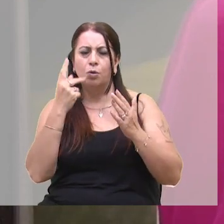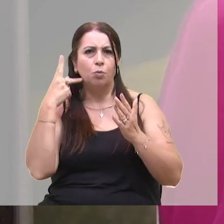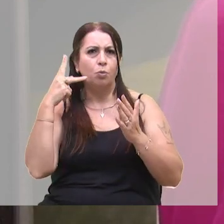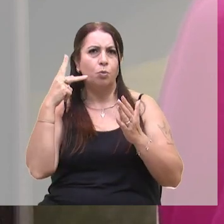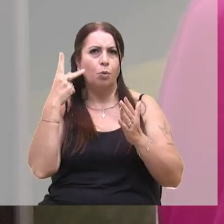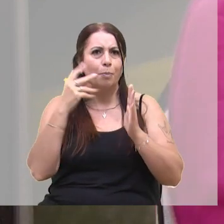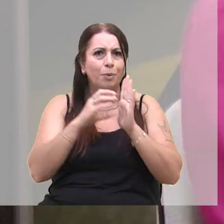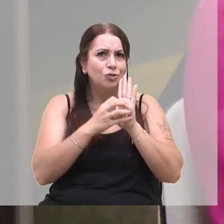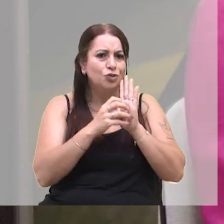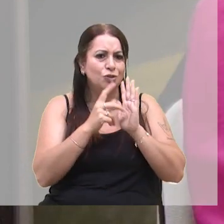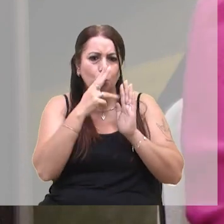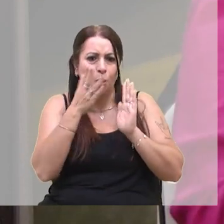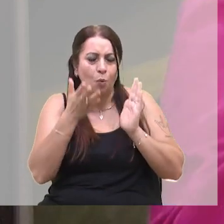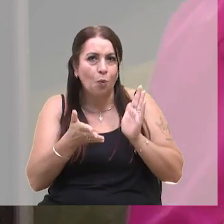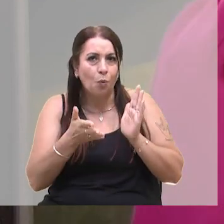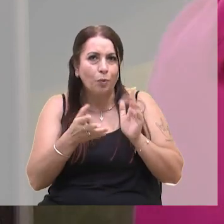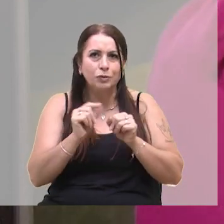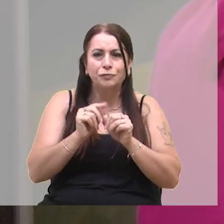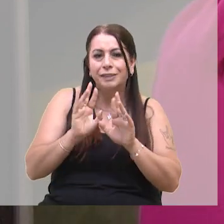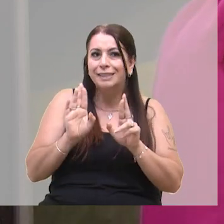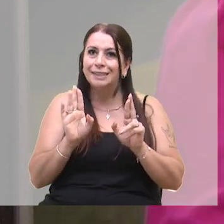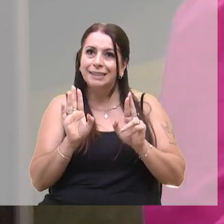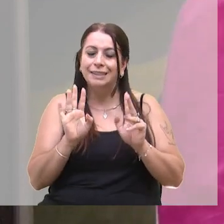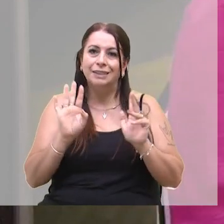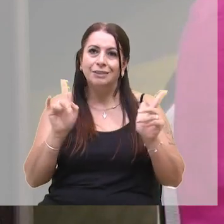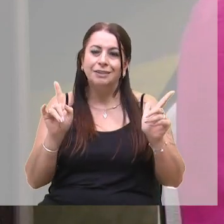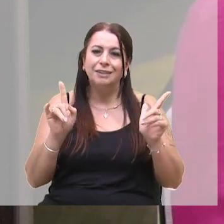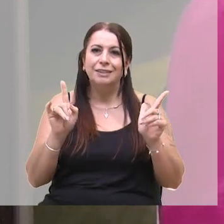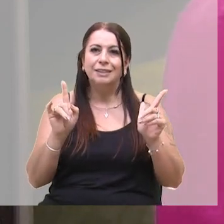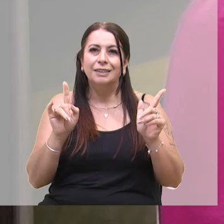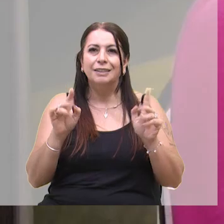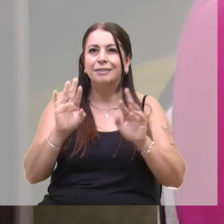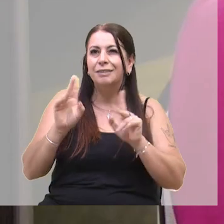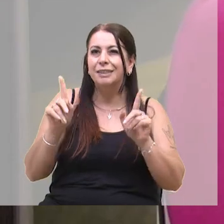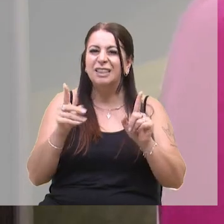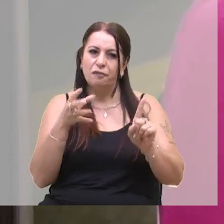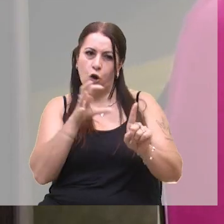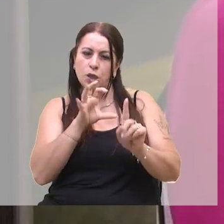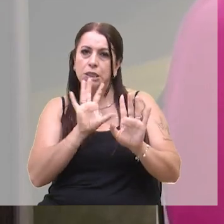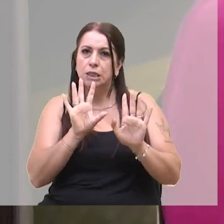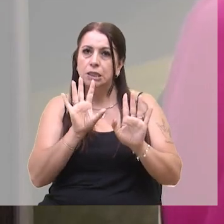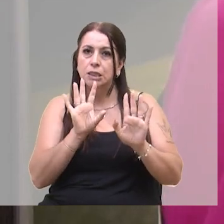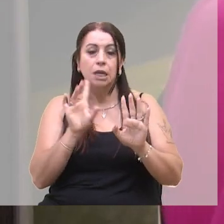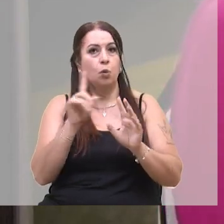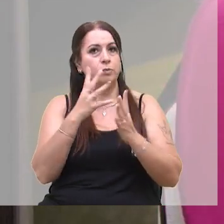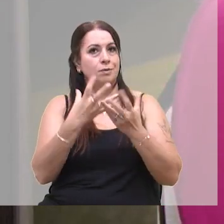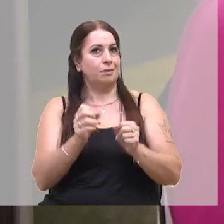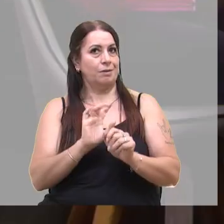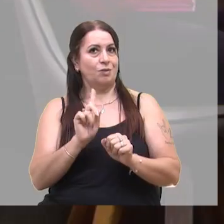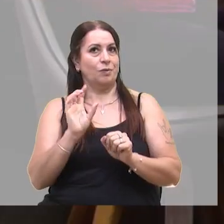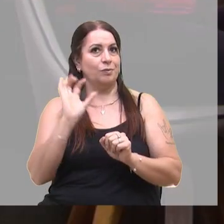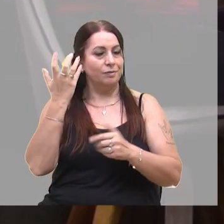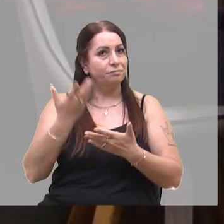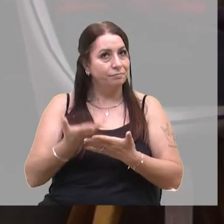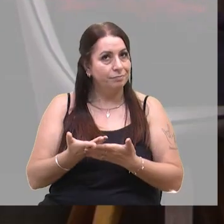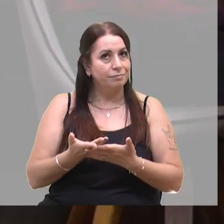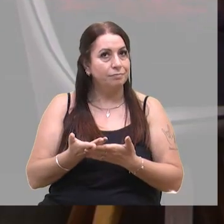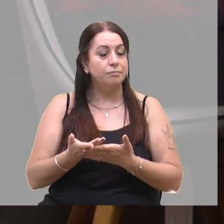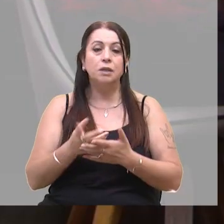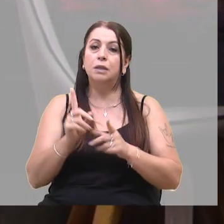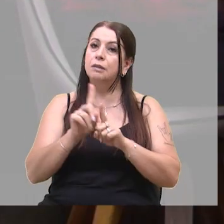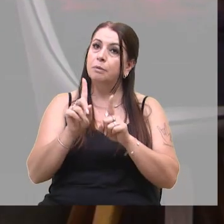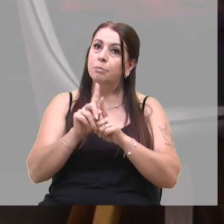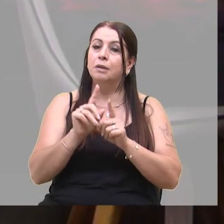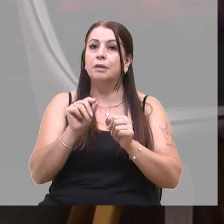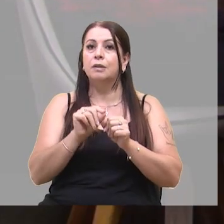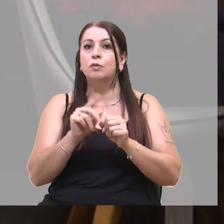dúvida de que a presidente do mesmo partido do prefeito atual faria algo... Influenciaria, não se permitiria